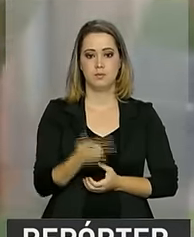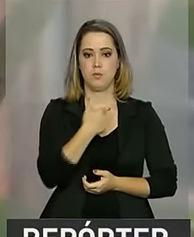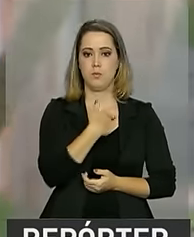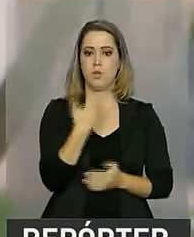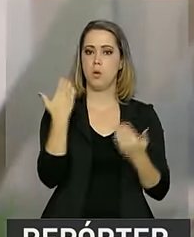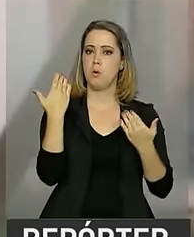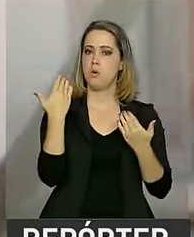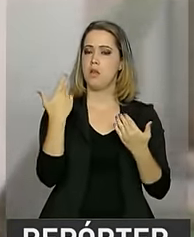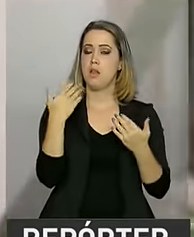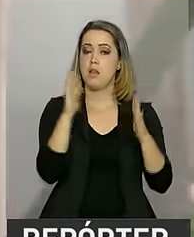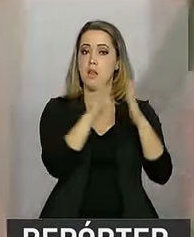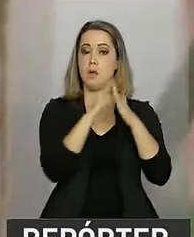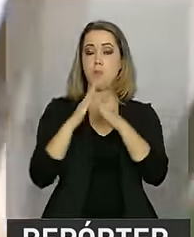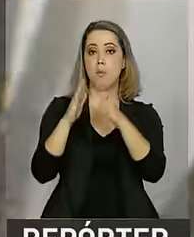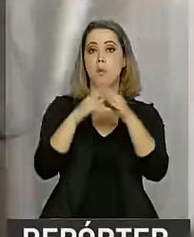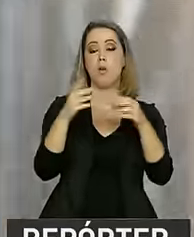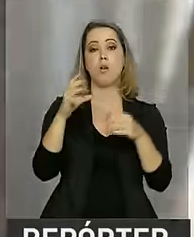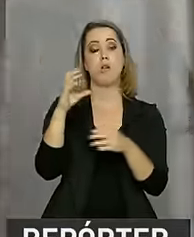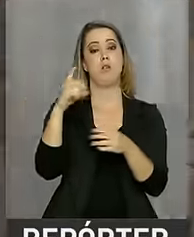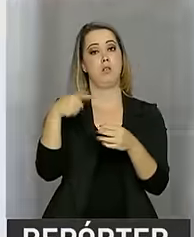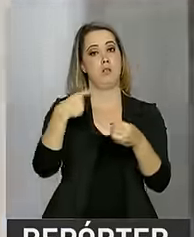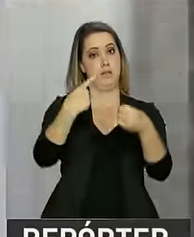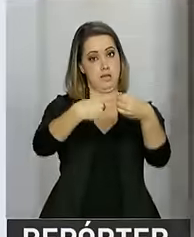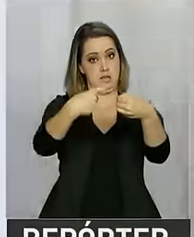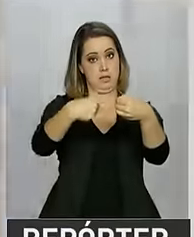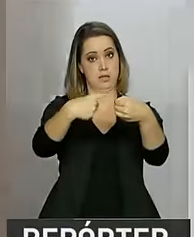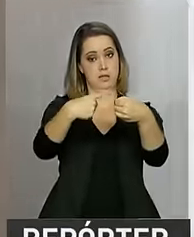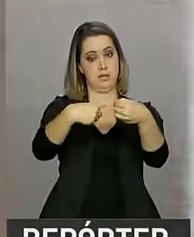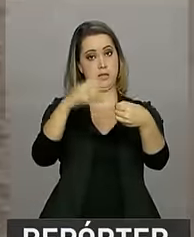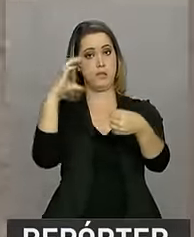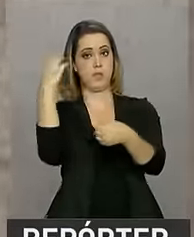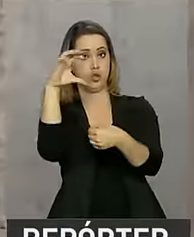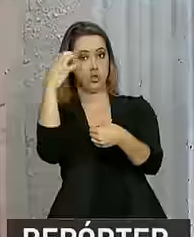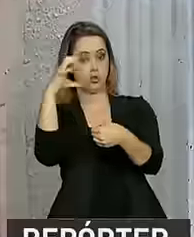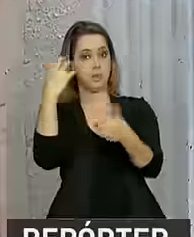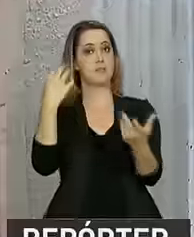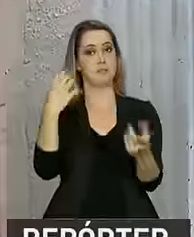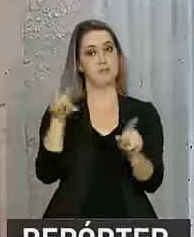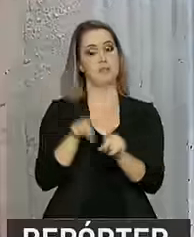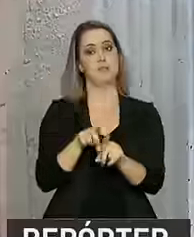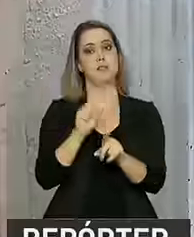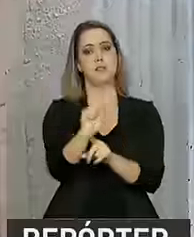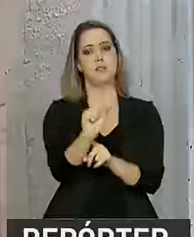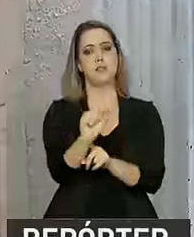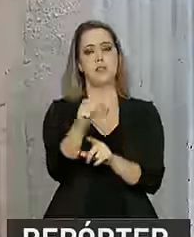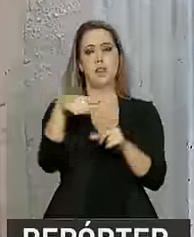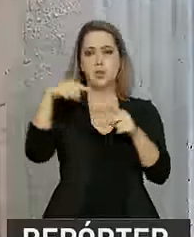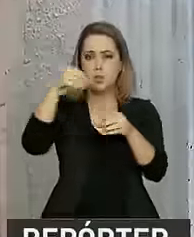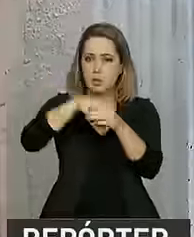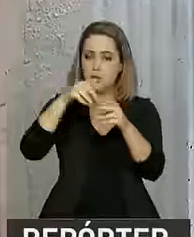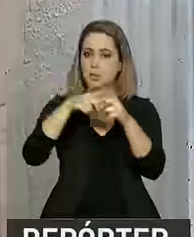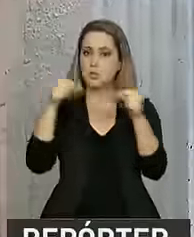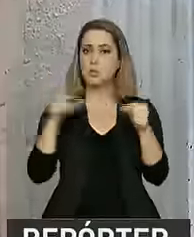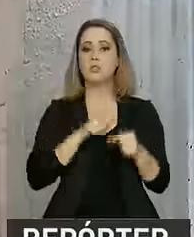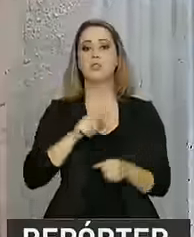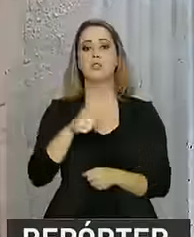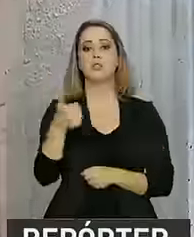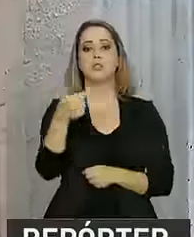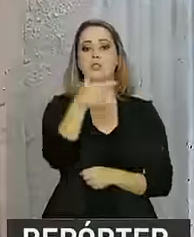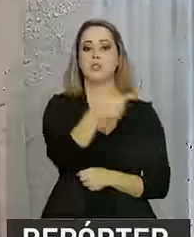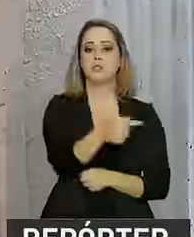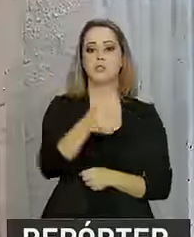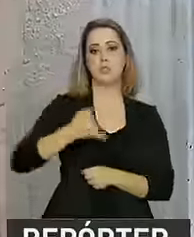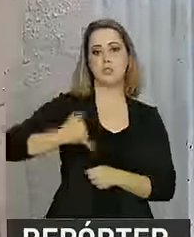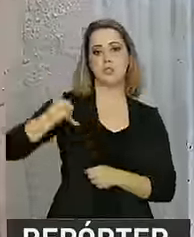moradora da Periferia de Ceilândia a cidade mais populosa do Distrito Federal Gabriela tem 17 anos estudou